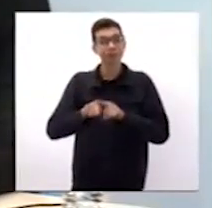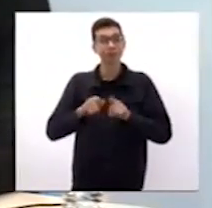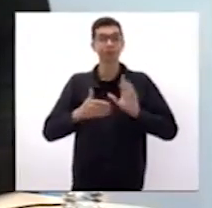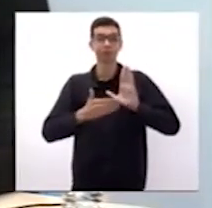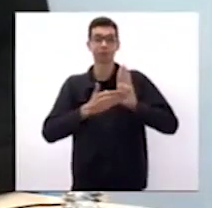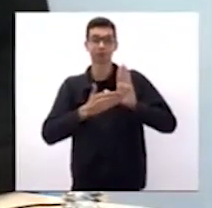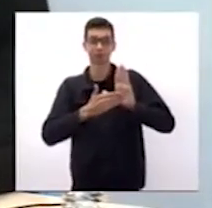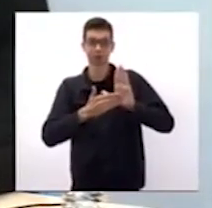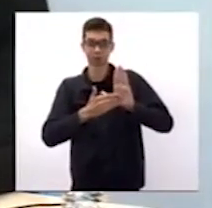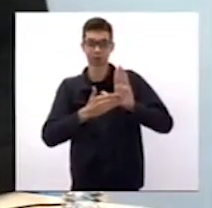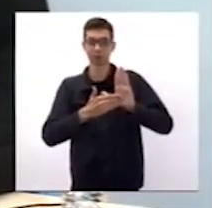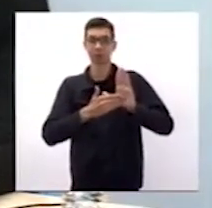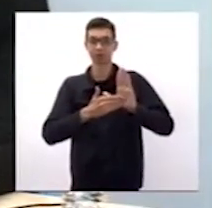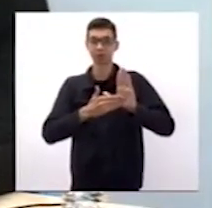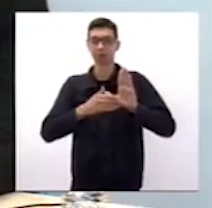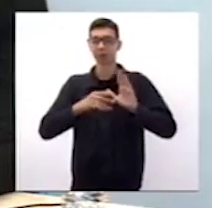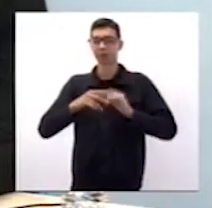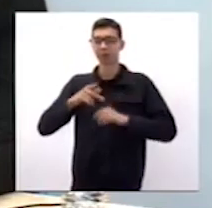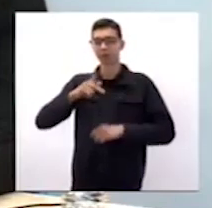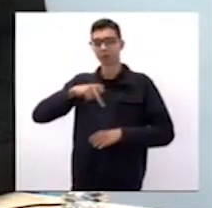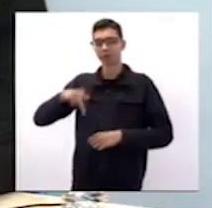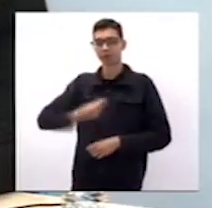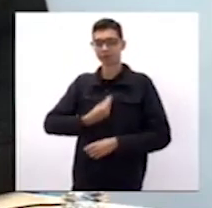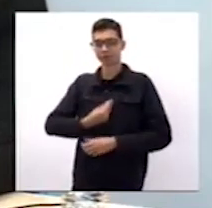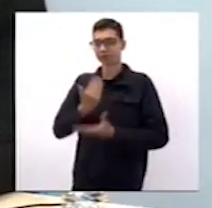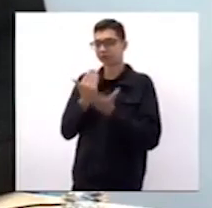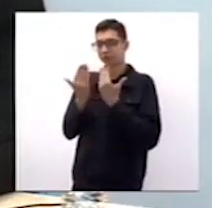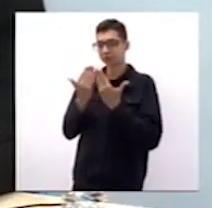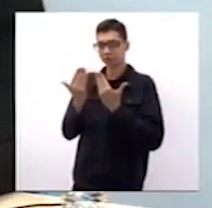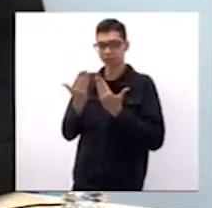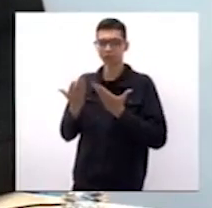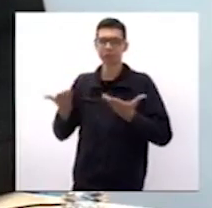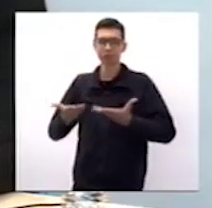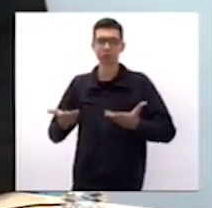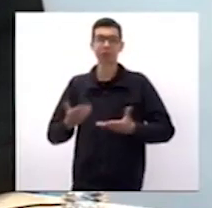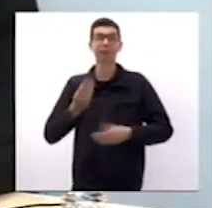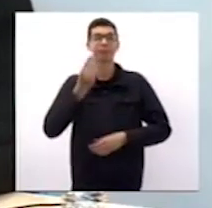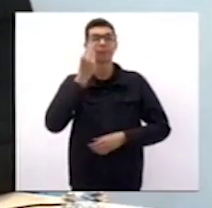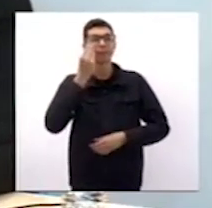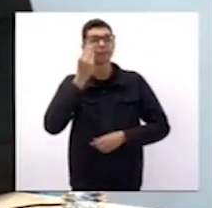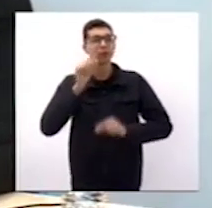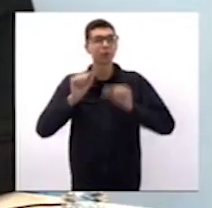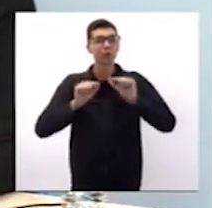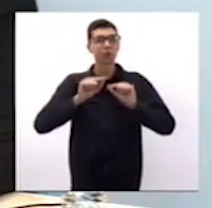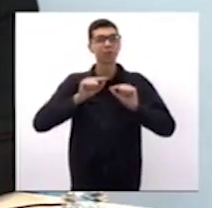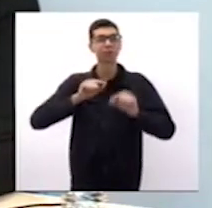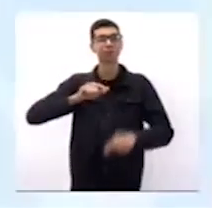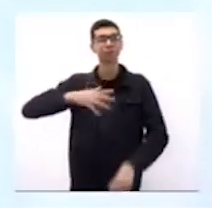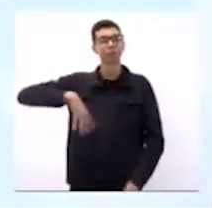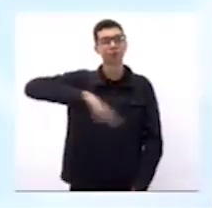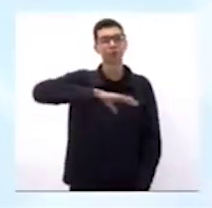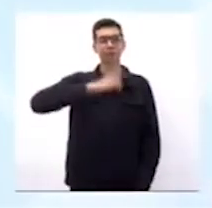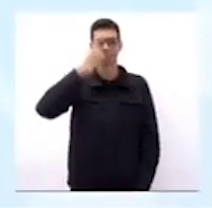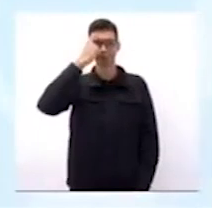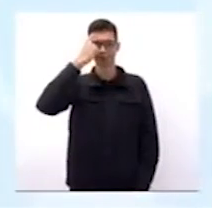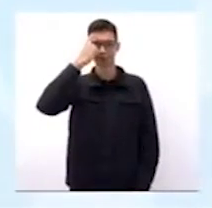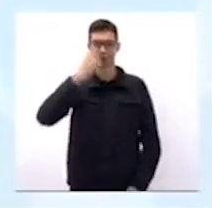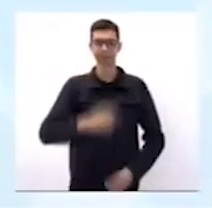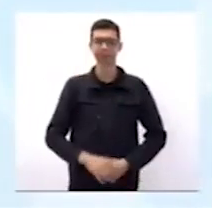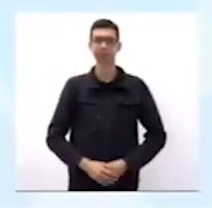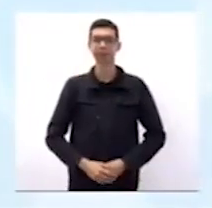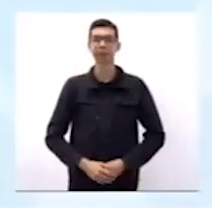os nossos professores no chat. Vamos tentar aí pensar juntos, né? Quais elementos